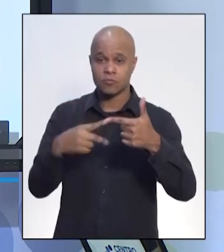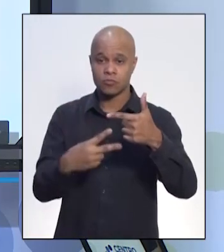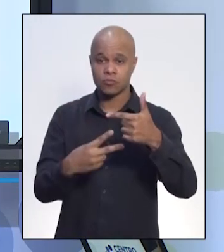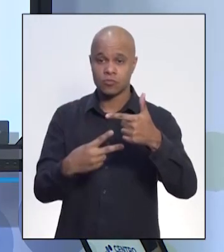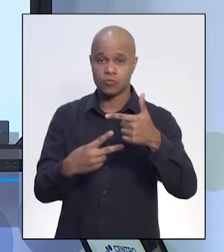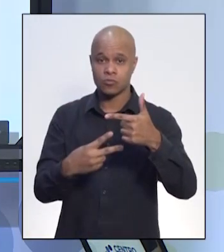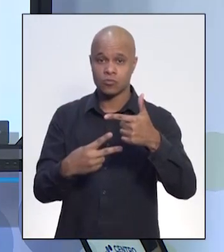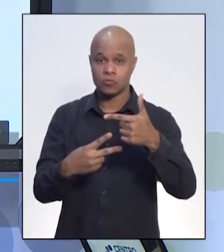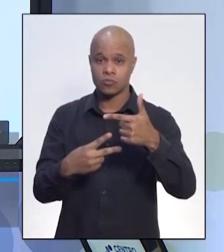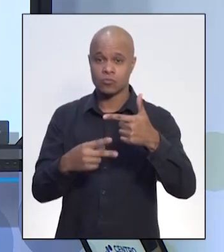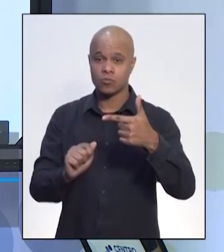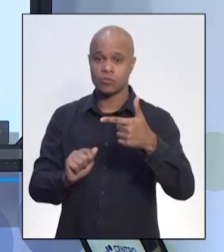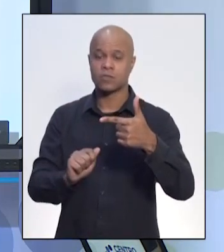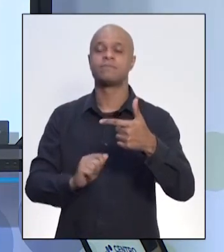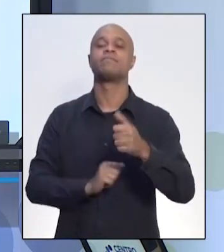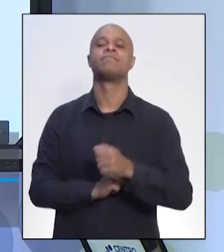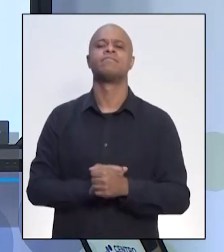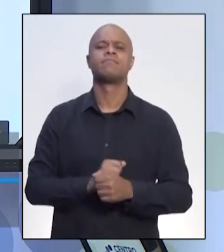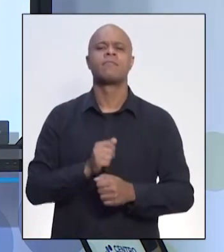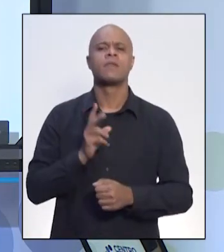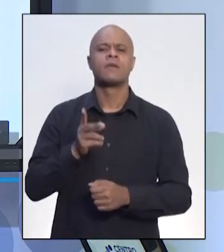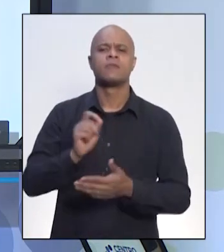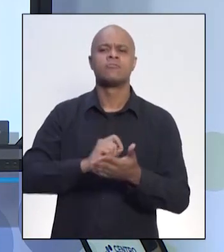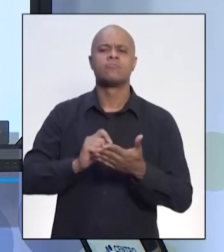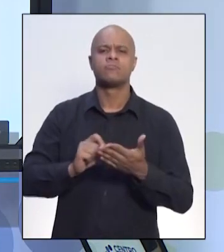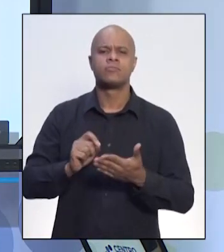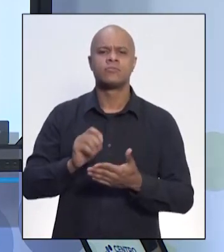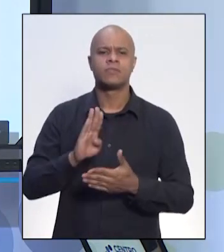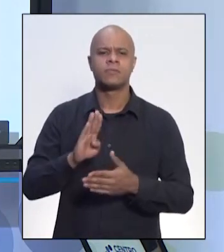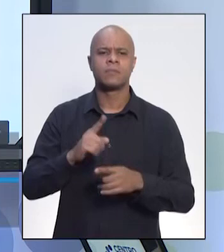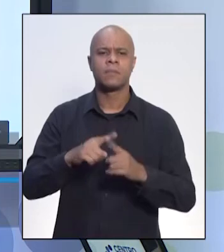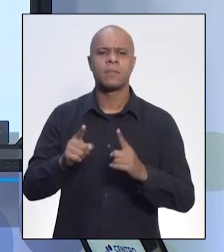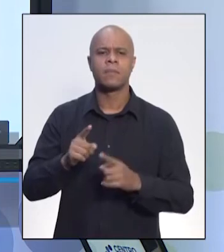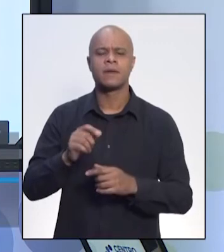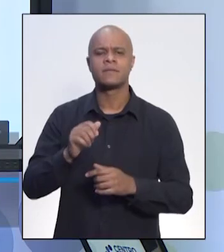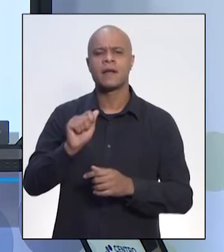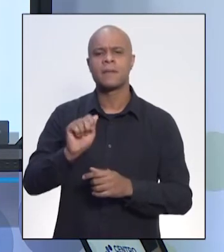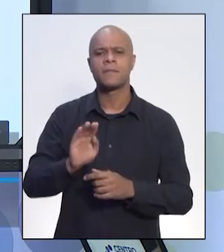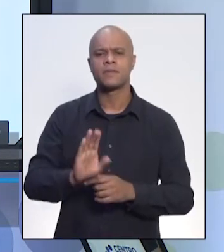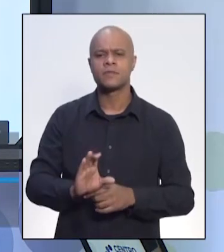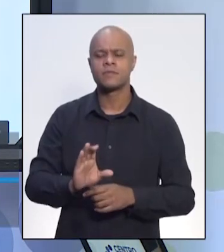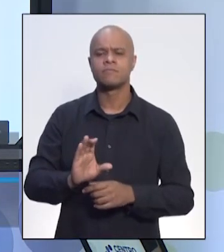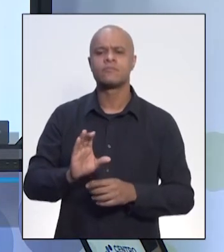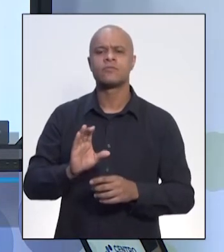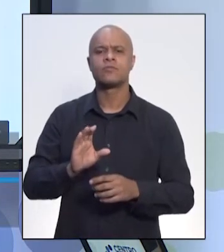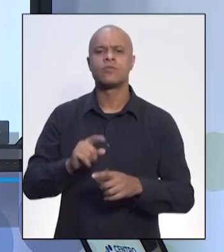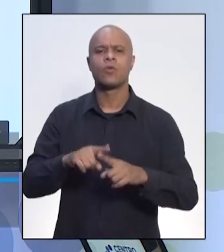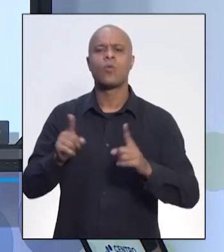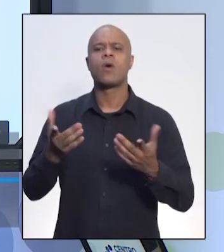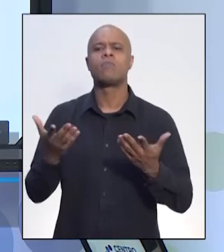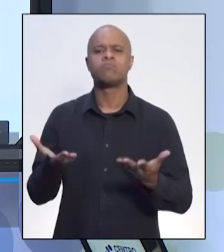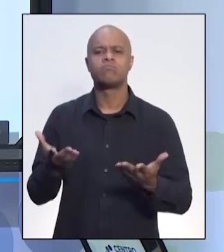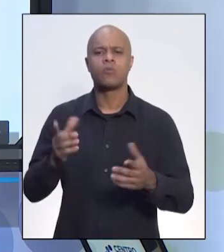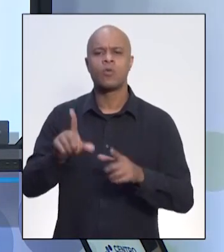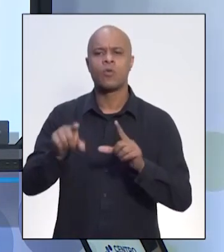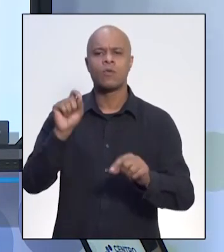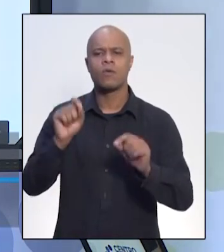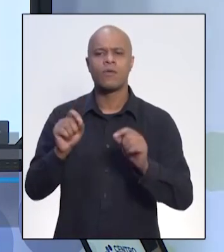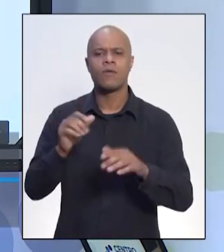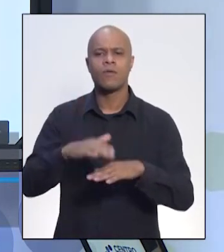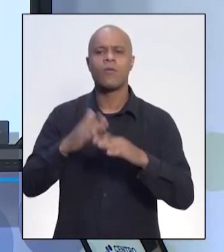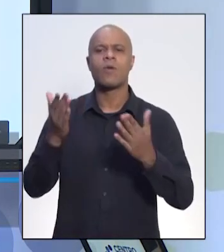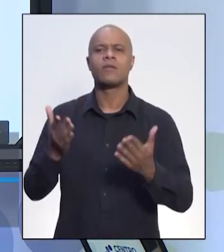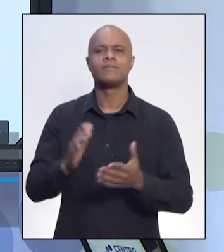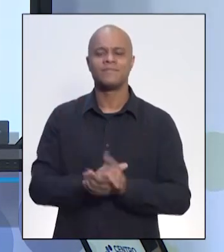Eu sempre anoto o a, b, c, mas a gente só vai usar o a e o b. Tá bom, professora, mas qual função eu vou olhar? A função quadrática, tá vendo aqui, a de